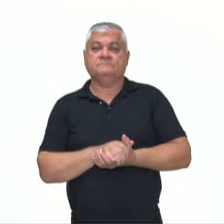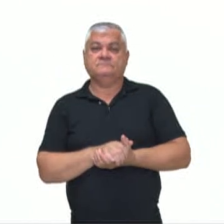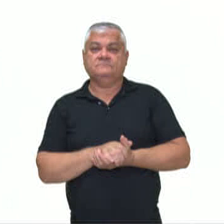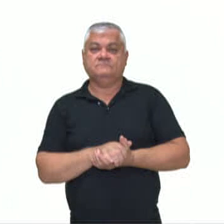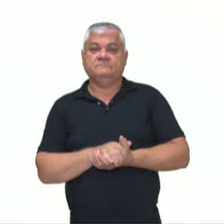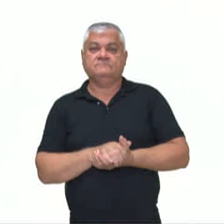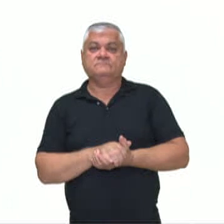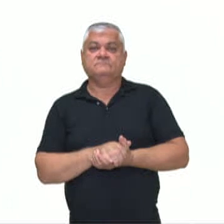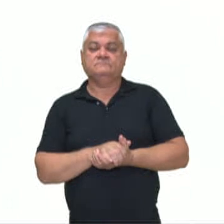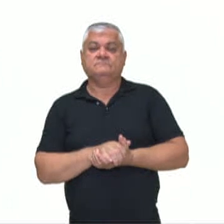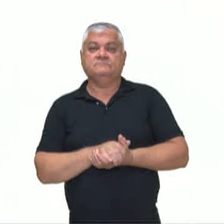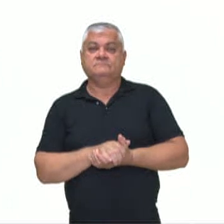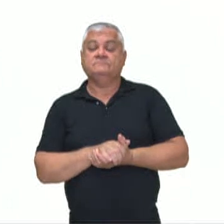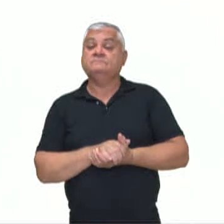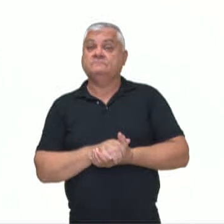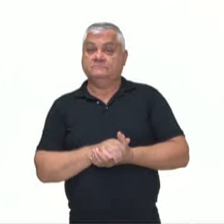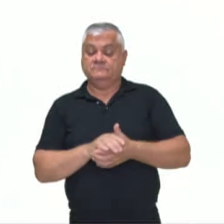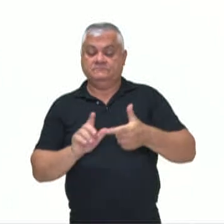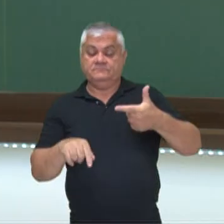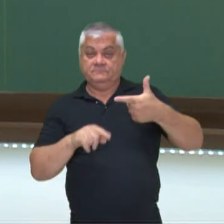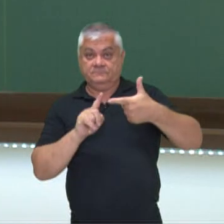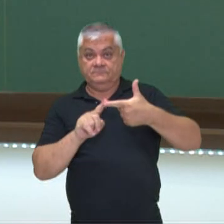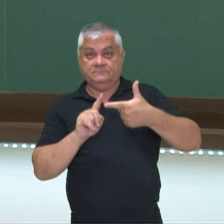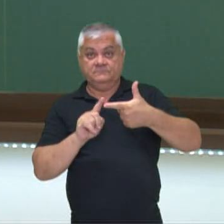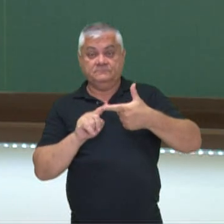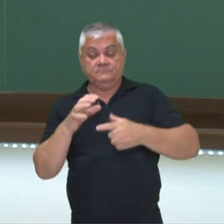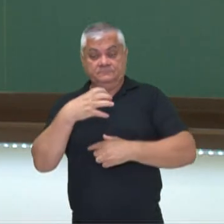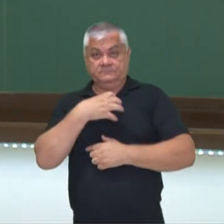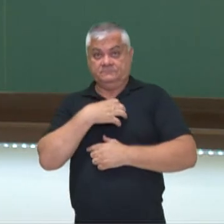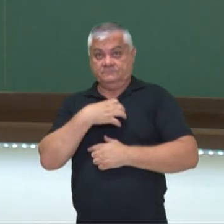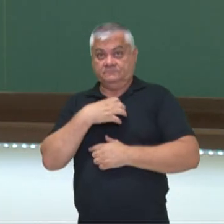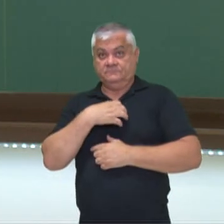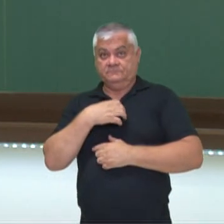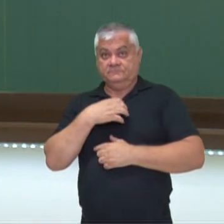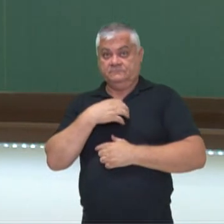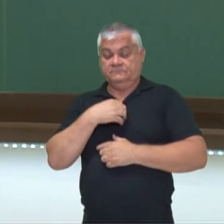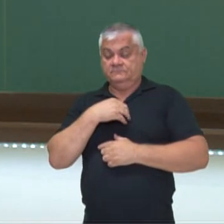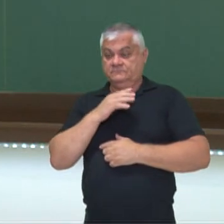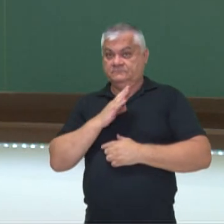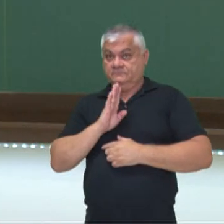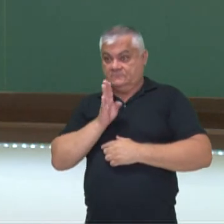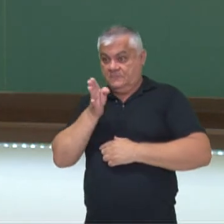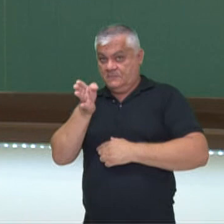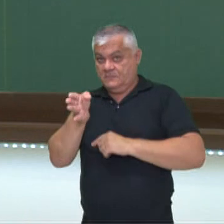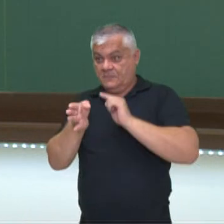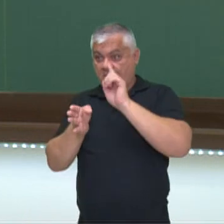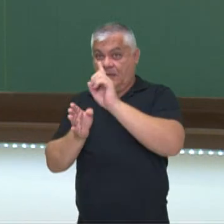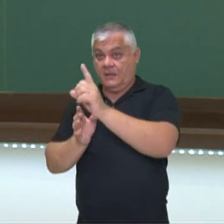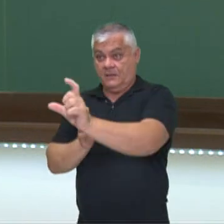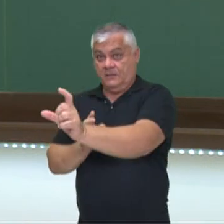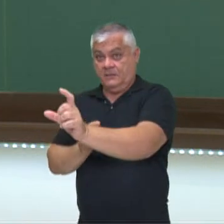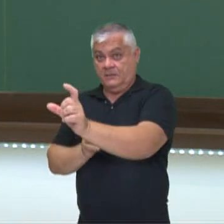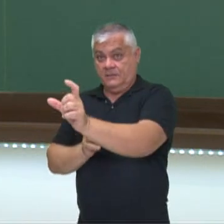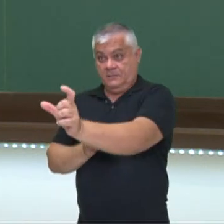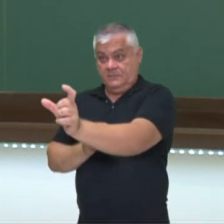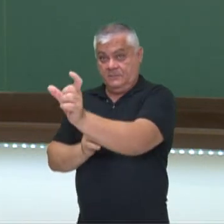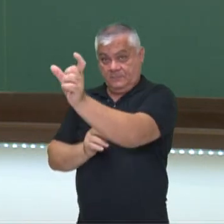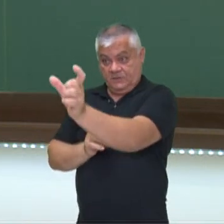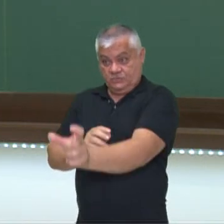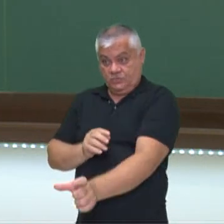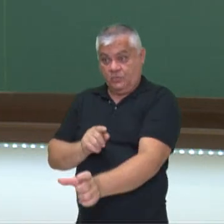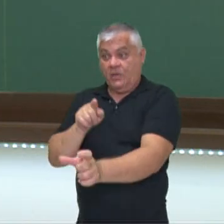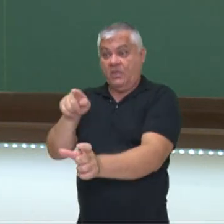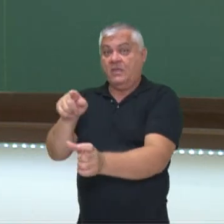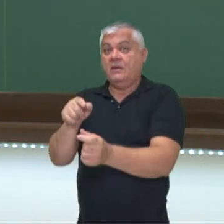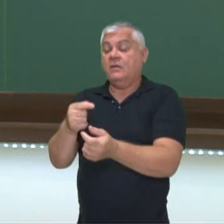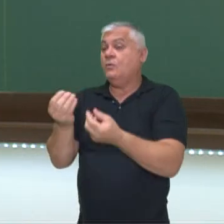outras características. Então, a maneira que eu vou me dirigir ao outro vai depender, por exemplo, da categoria. Que